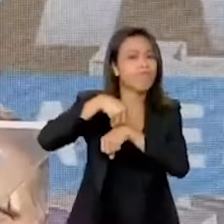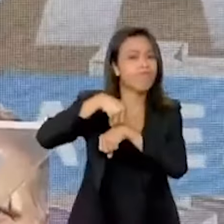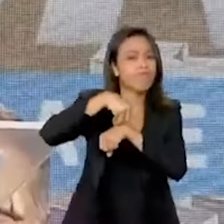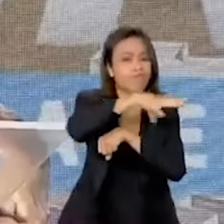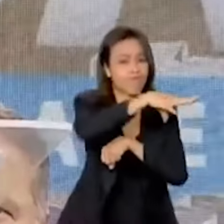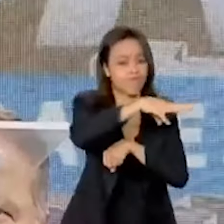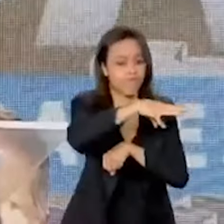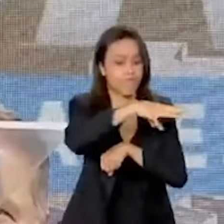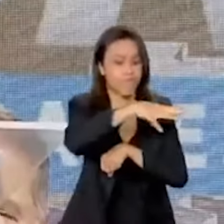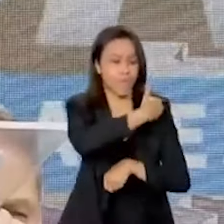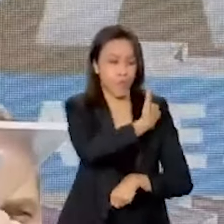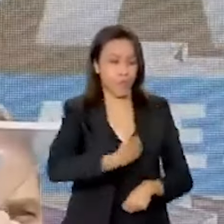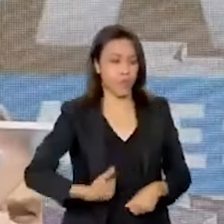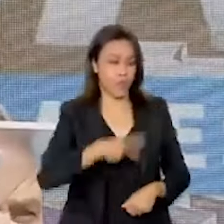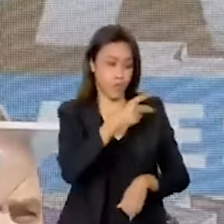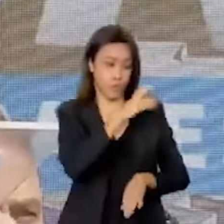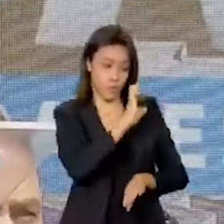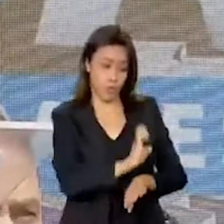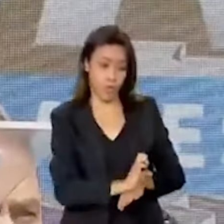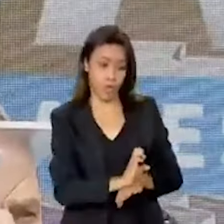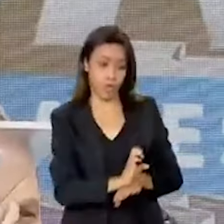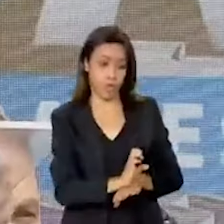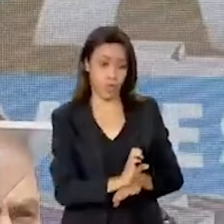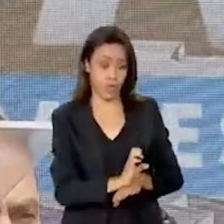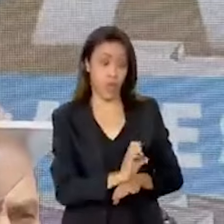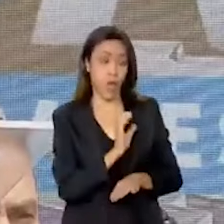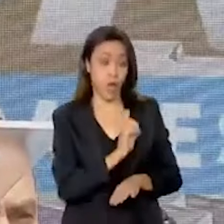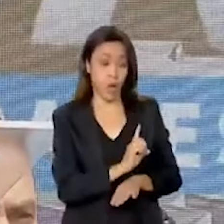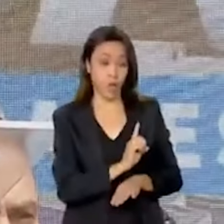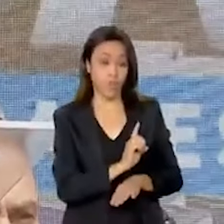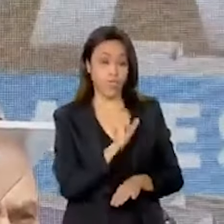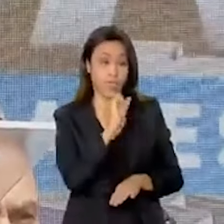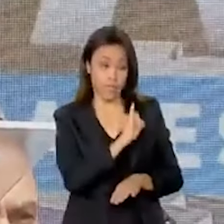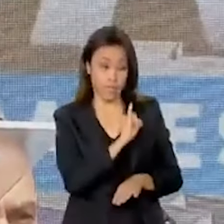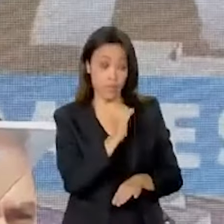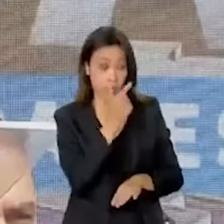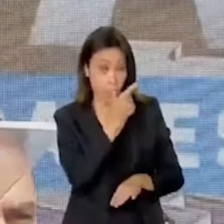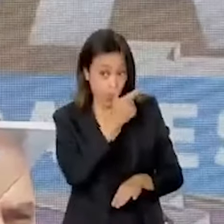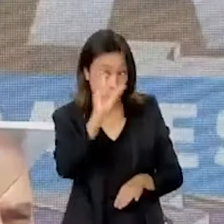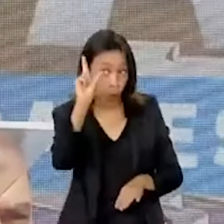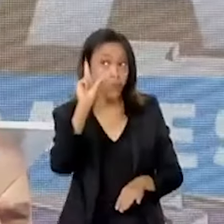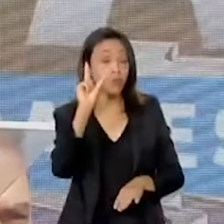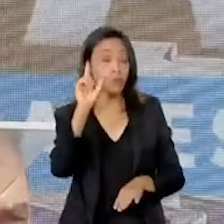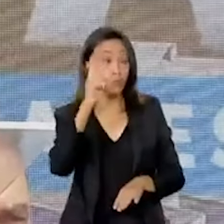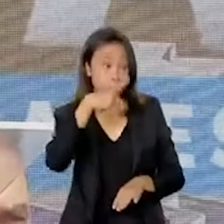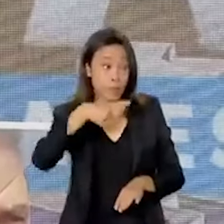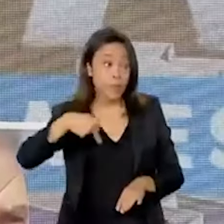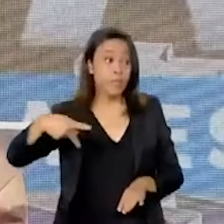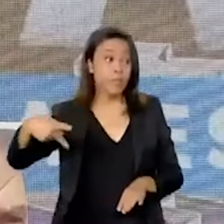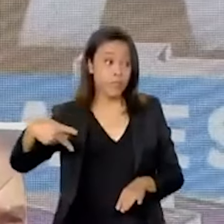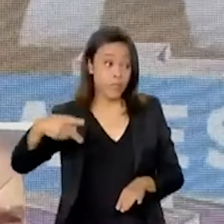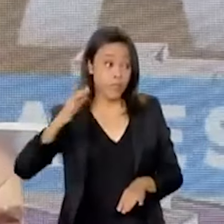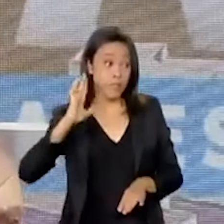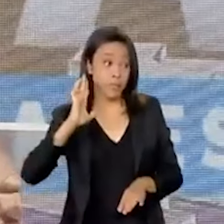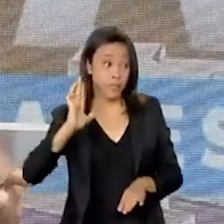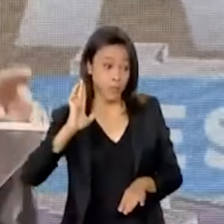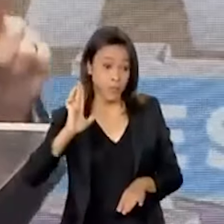governador. Eduardo, se o outro presidente da República trazia craque para te